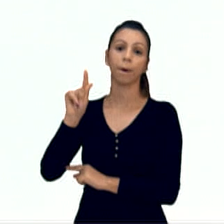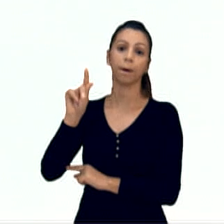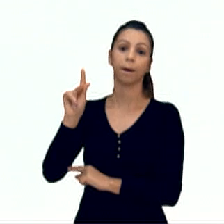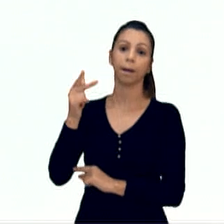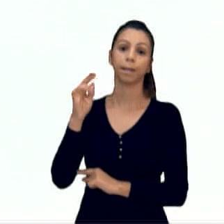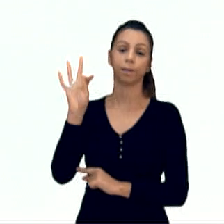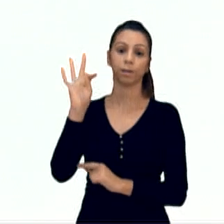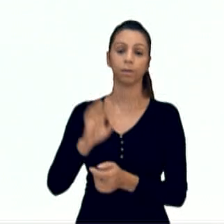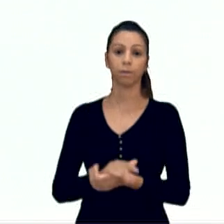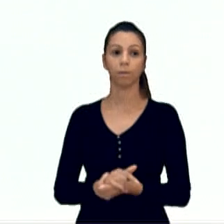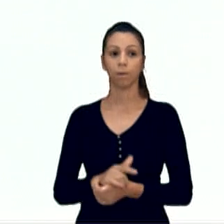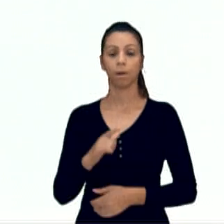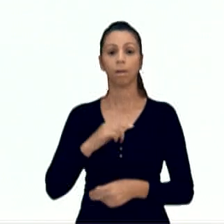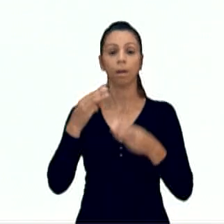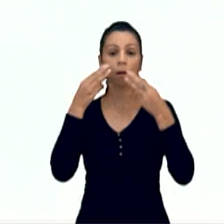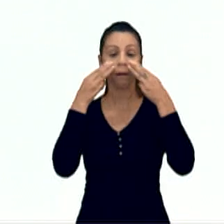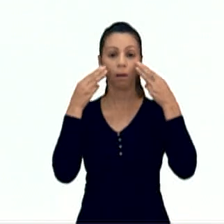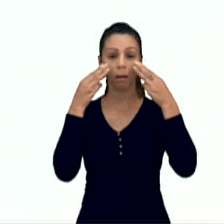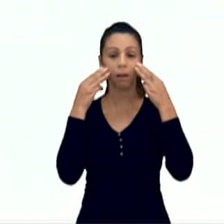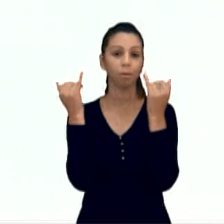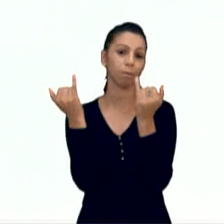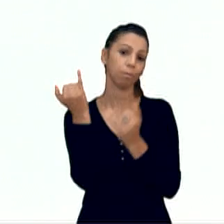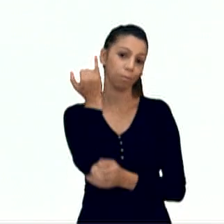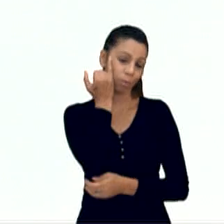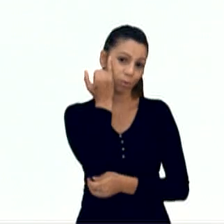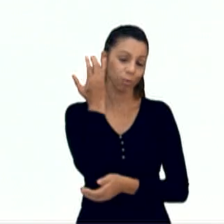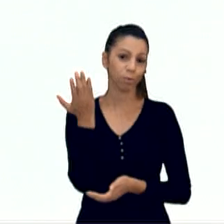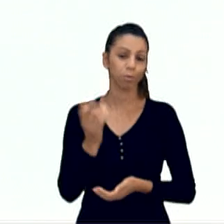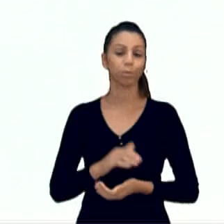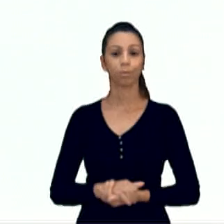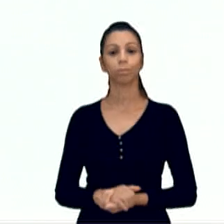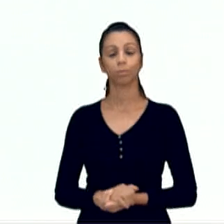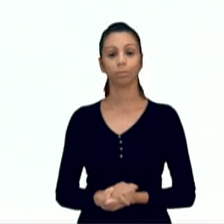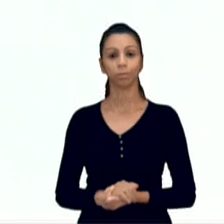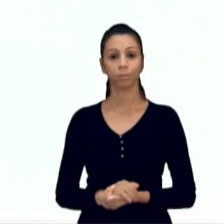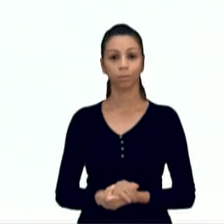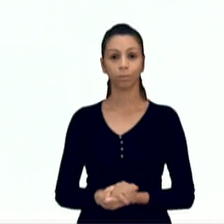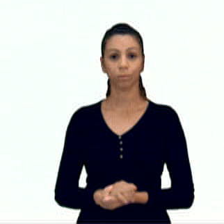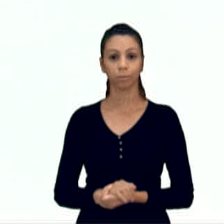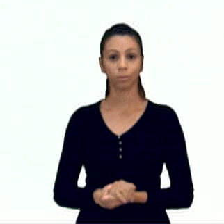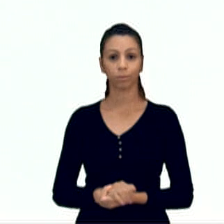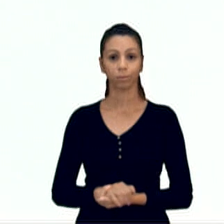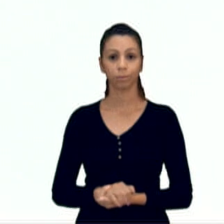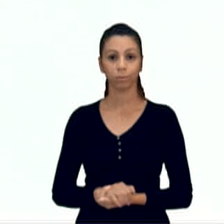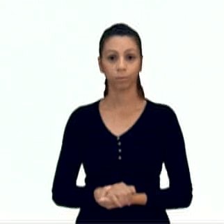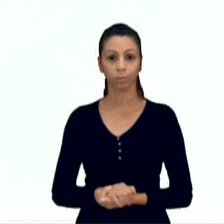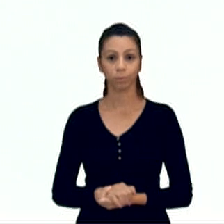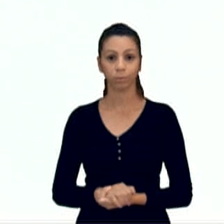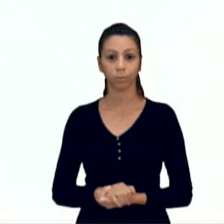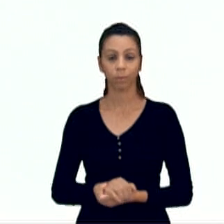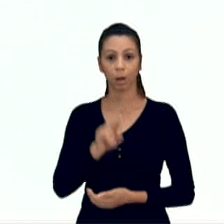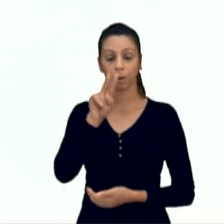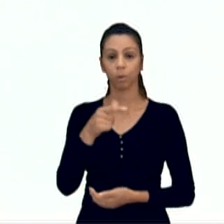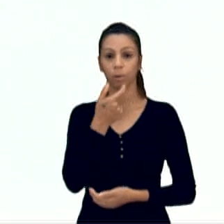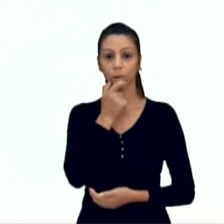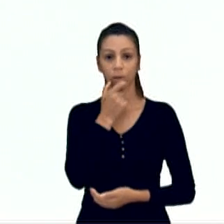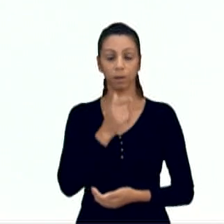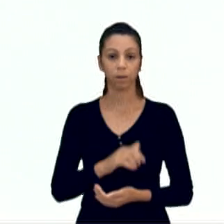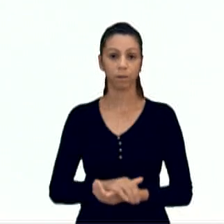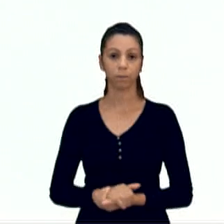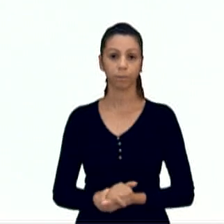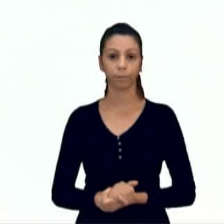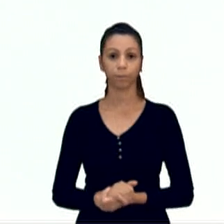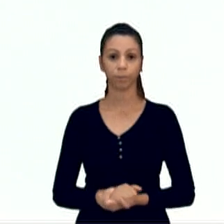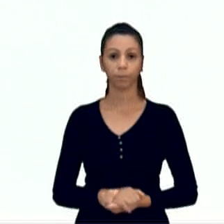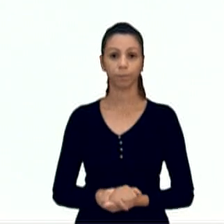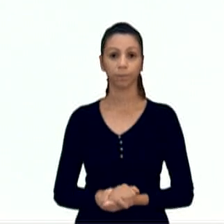ali o Garfield, o gato preguiçoso, e ele diz assim, ó, I might look like I'm doing nothing, but in